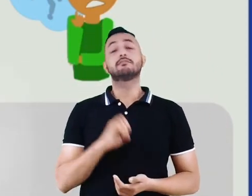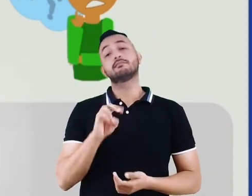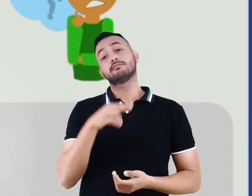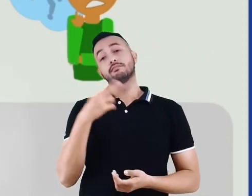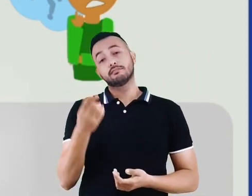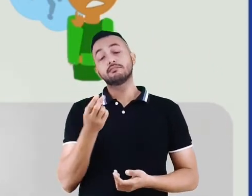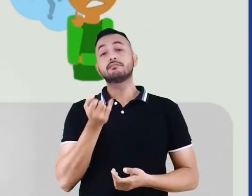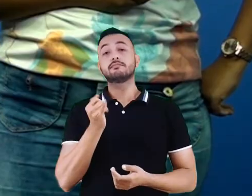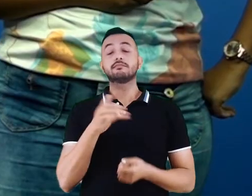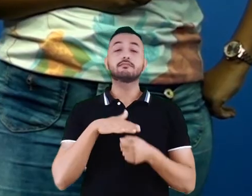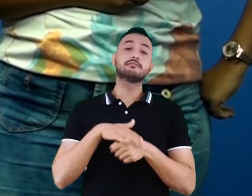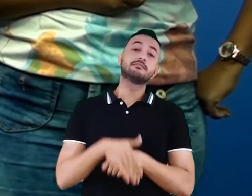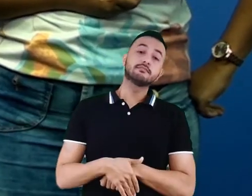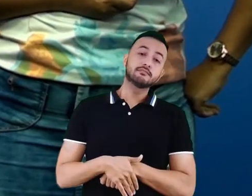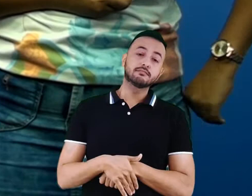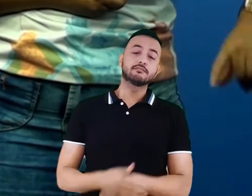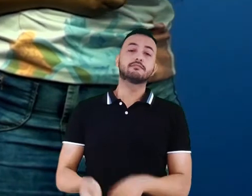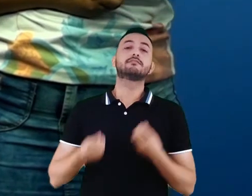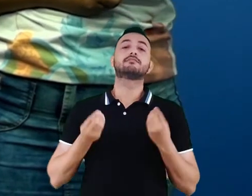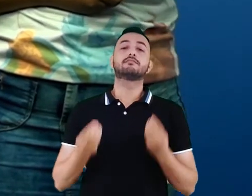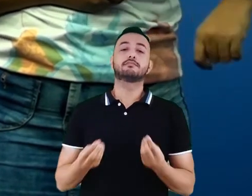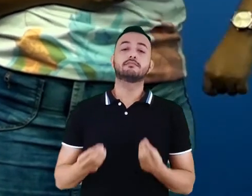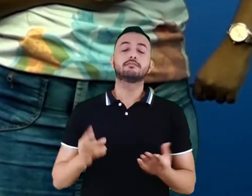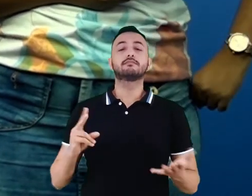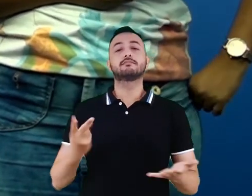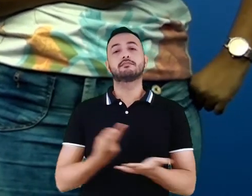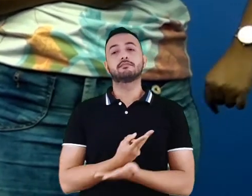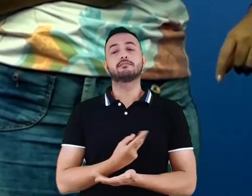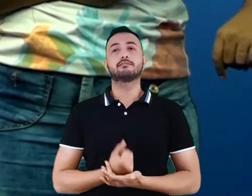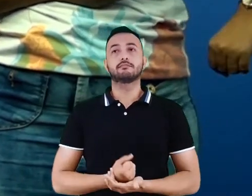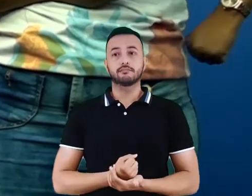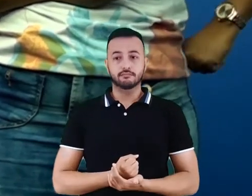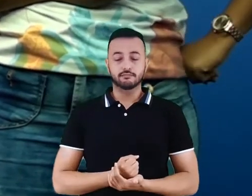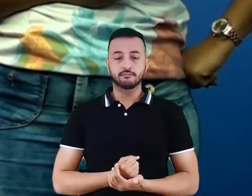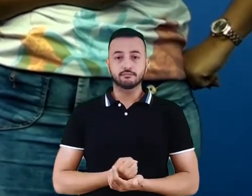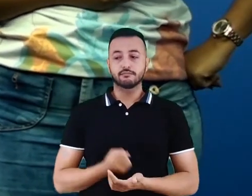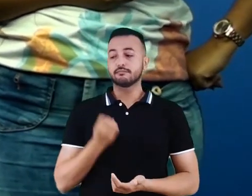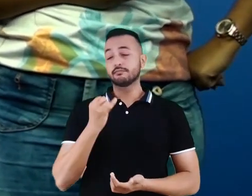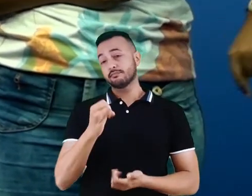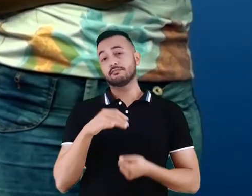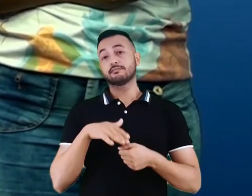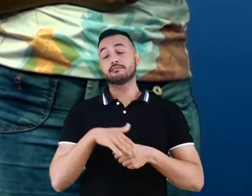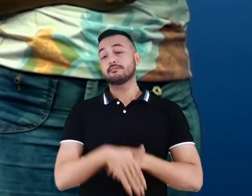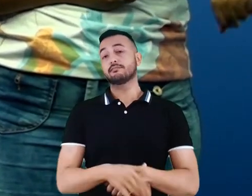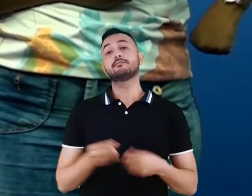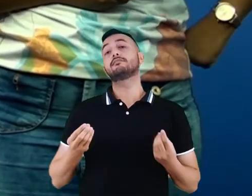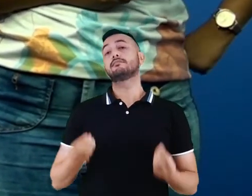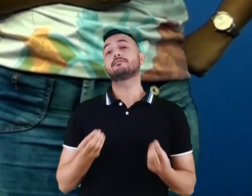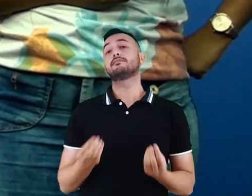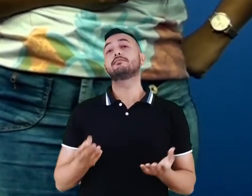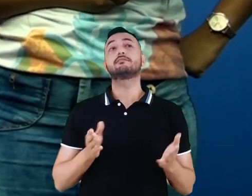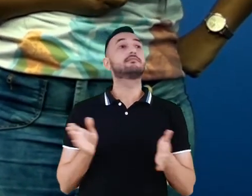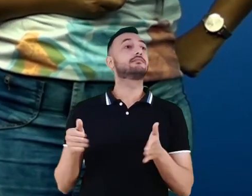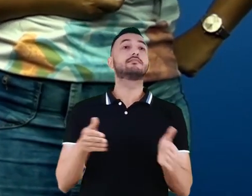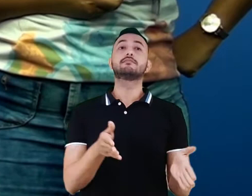então for de noite? O que será que vai acontecer agora? E se eu tivesse de noite? Como é que eu ia saber o caminho da minha